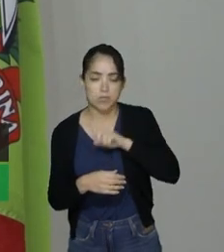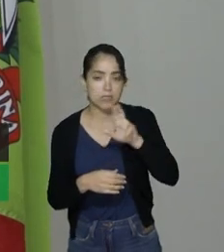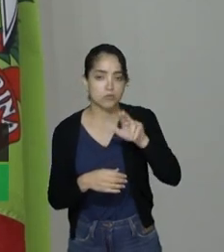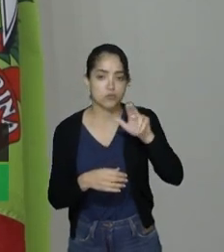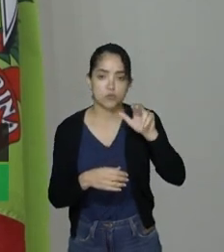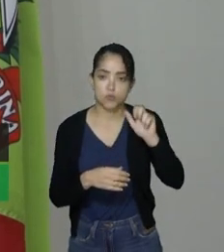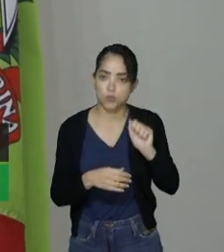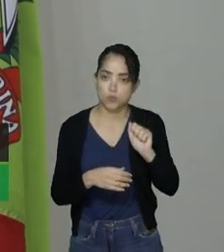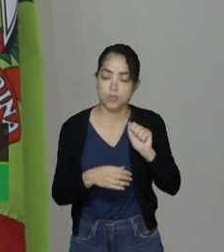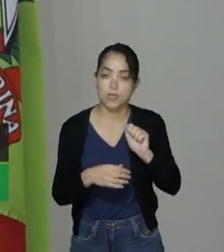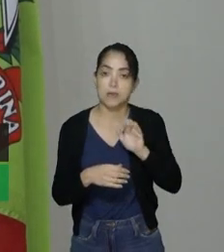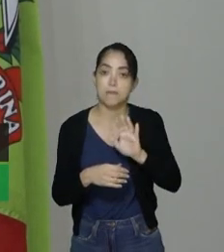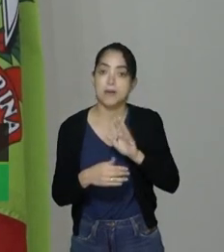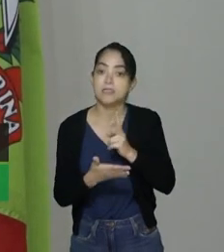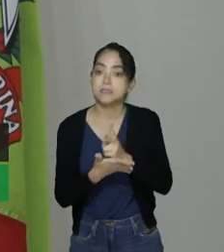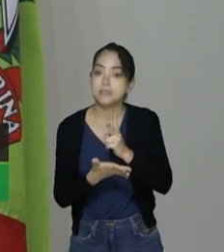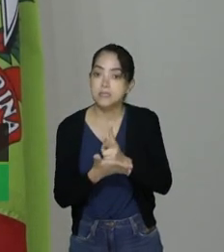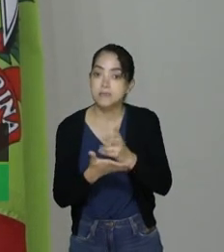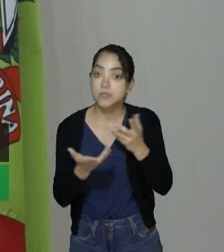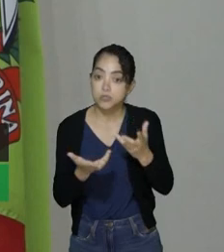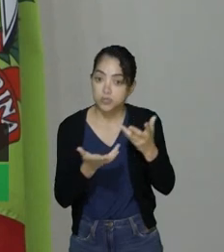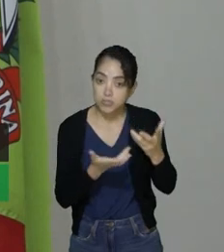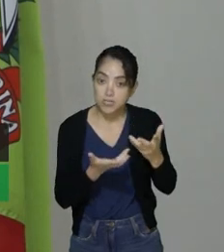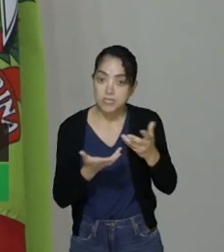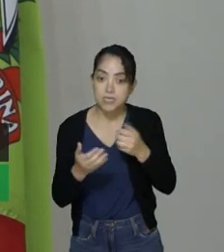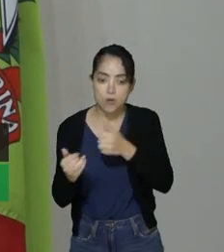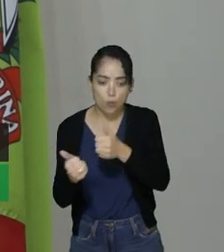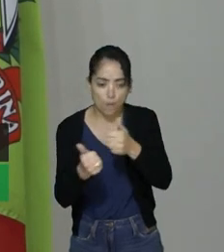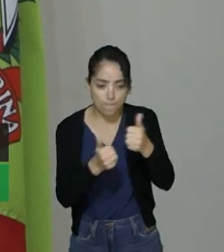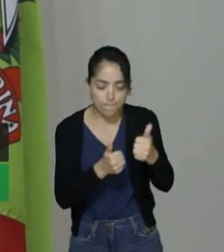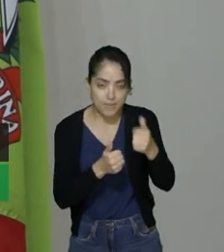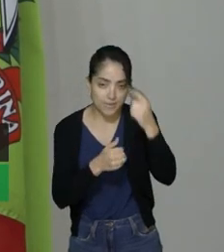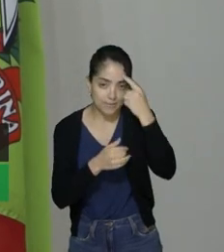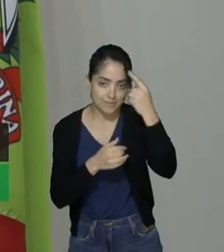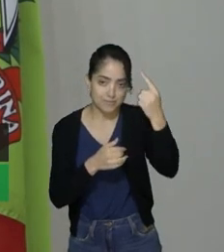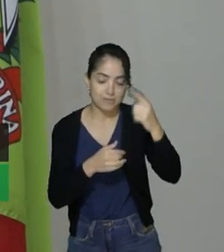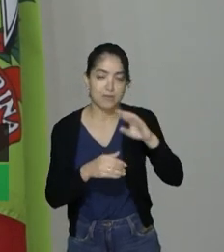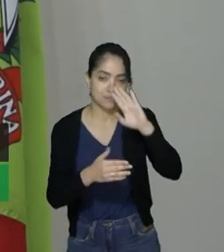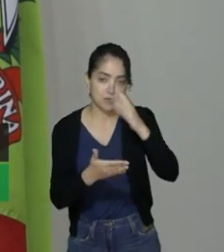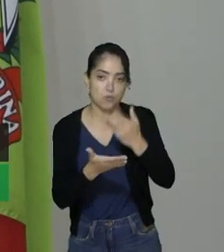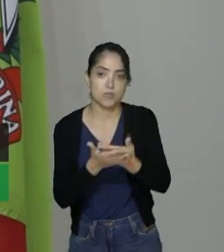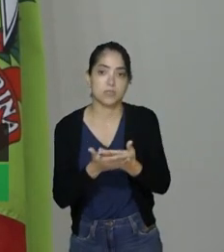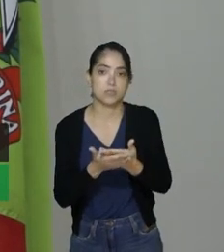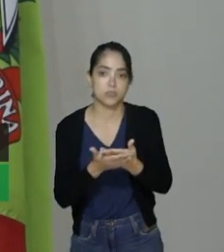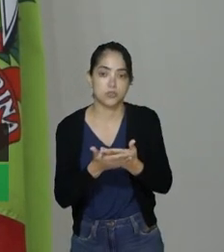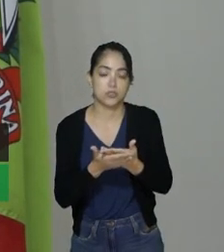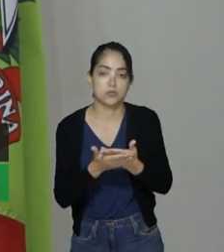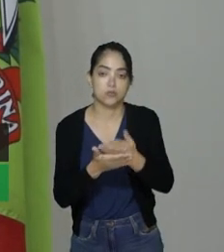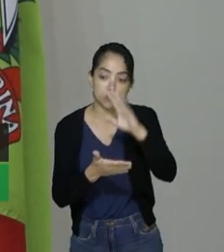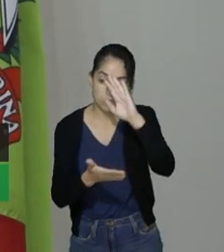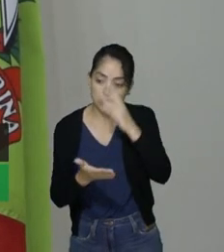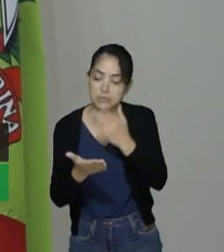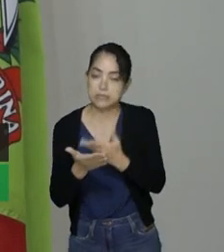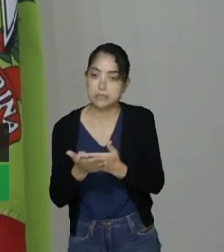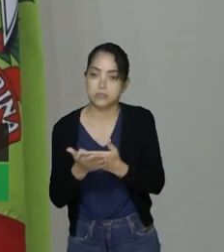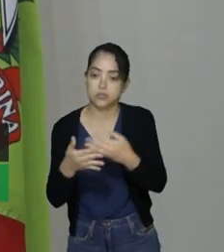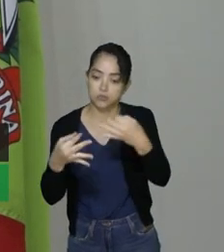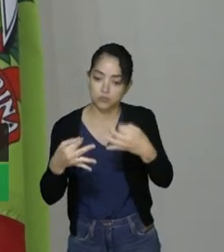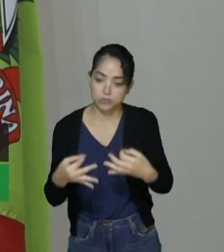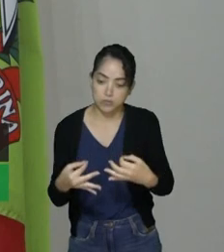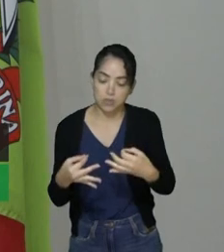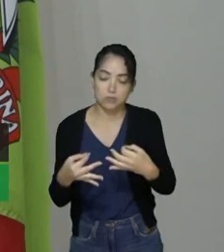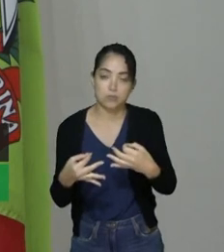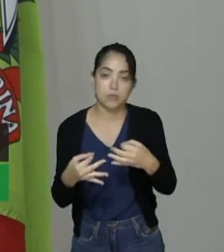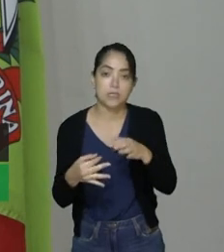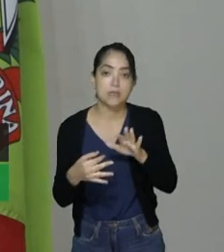mal de ninguém, mas foi sempre por querer o bem das ideias que eu defendo, foi sempre por querer ficar do lado daquilo que eu acredito ser o correto.